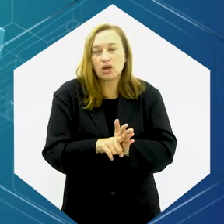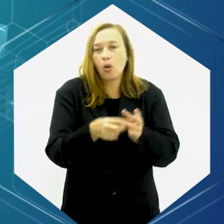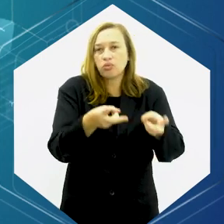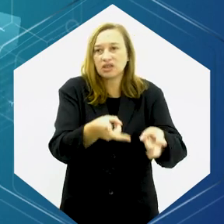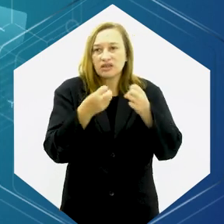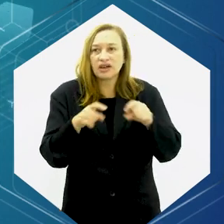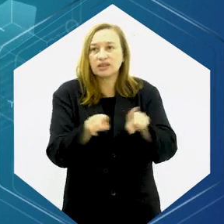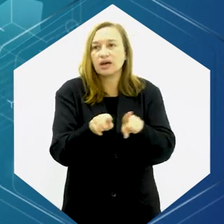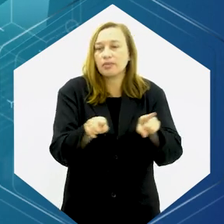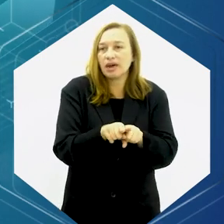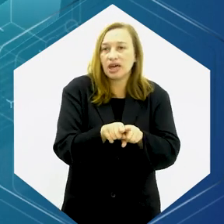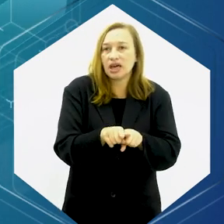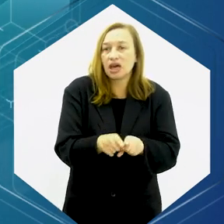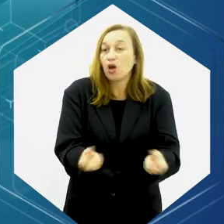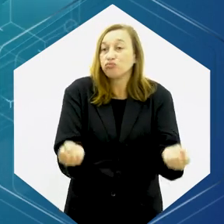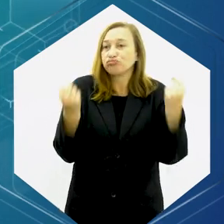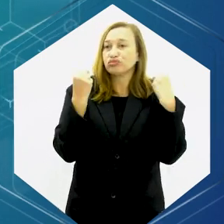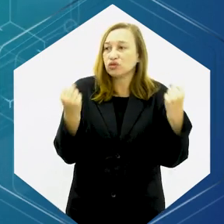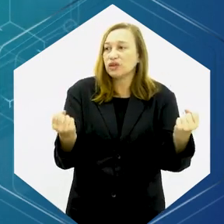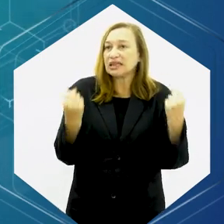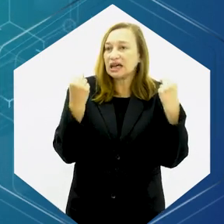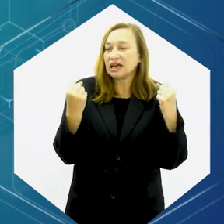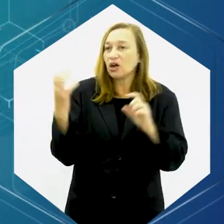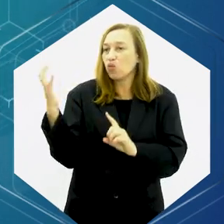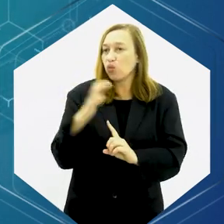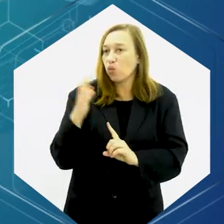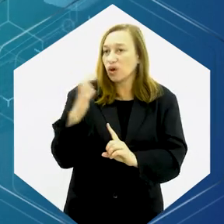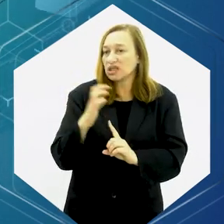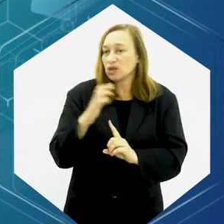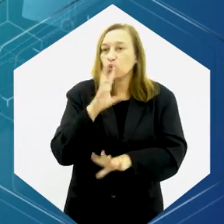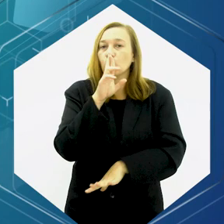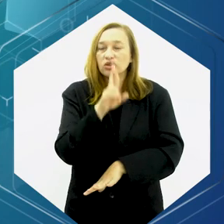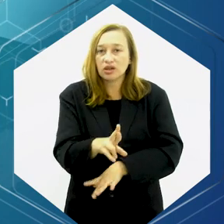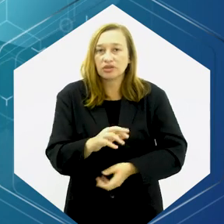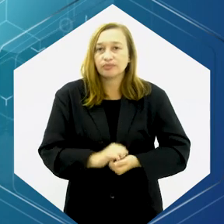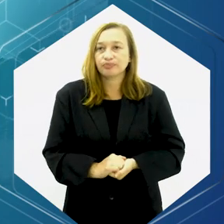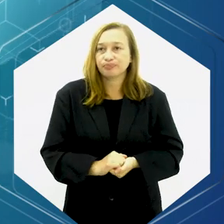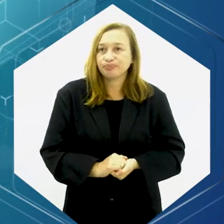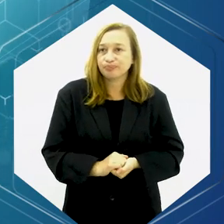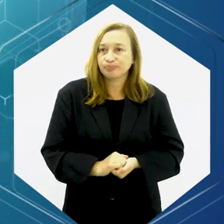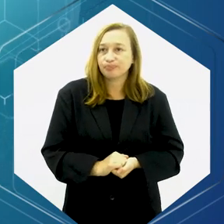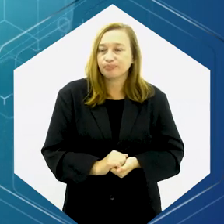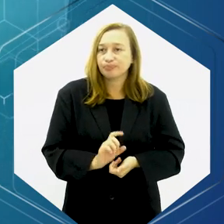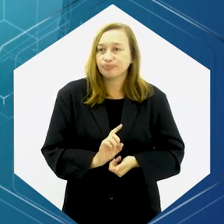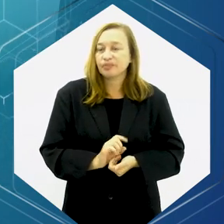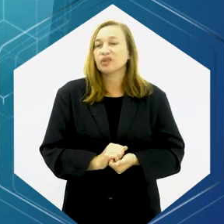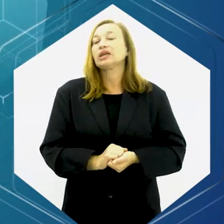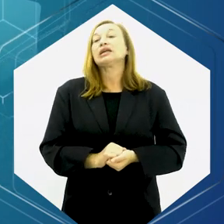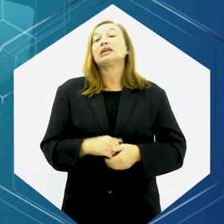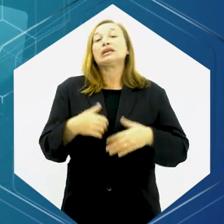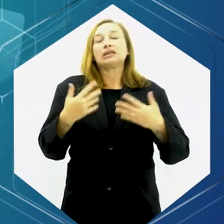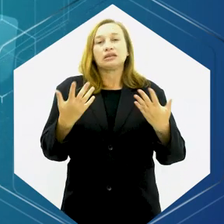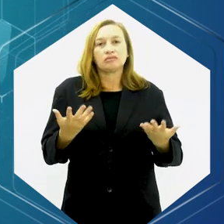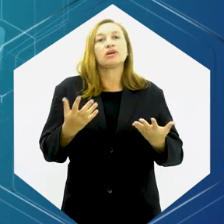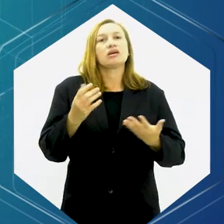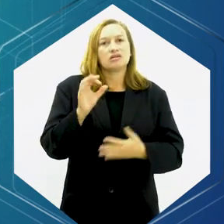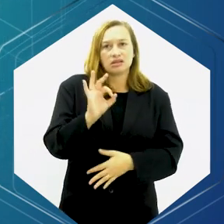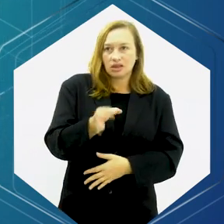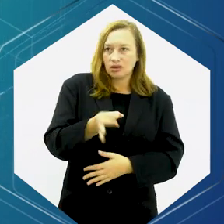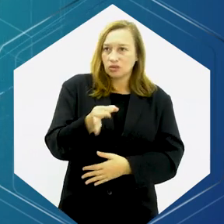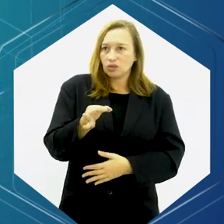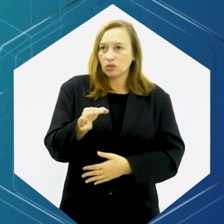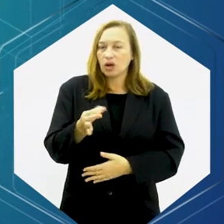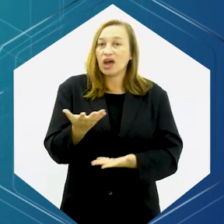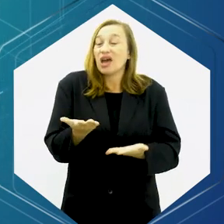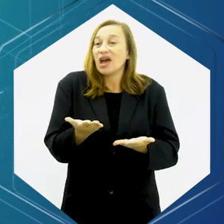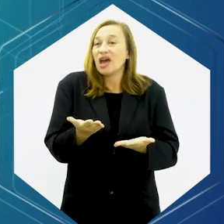apontado isso também o gasto calórico também tá influenciando nesse resultado sim eh